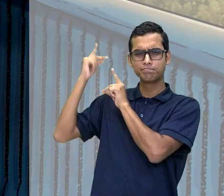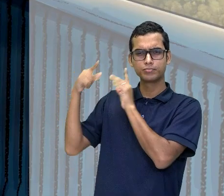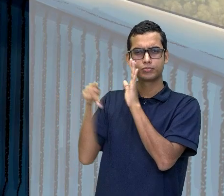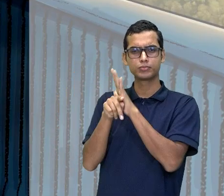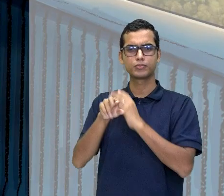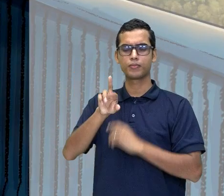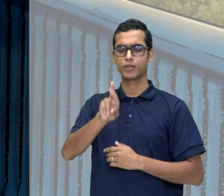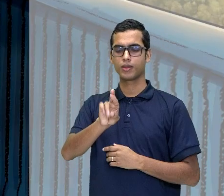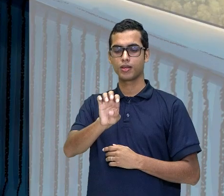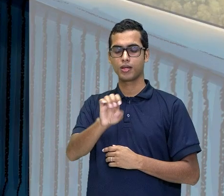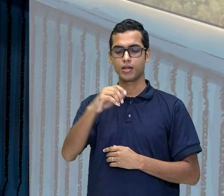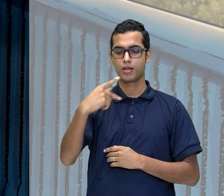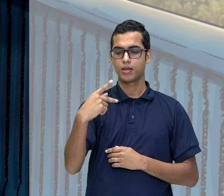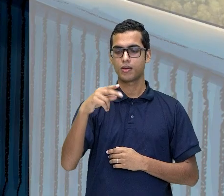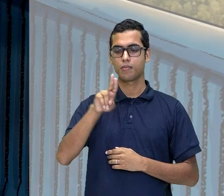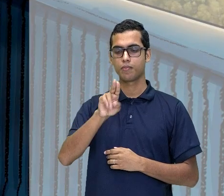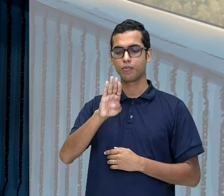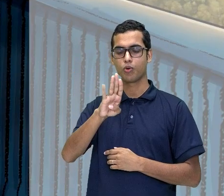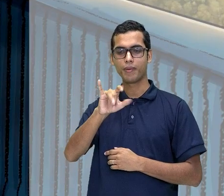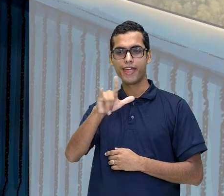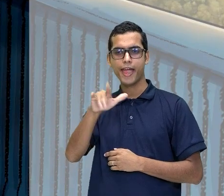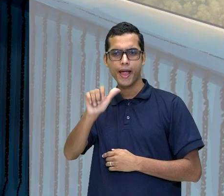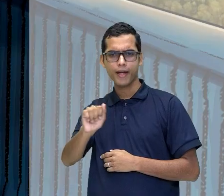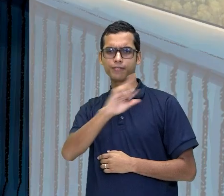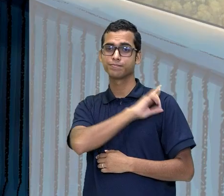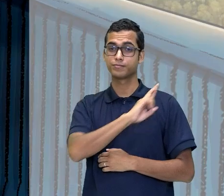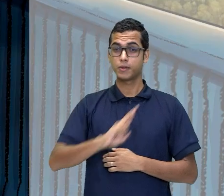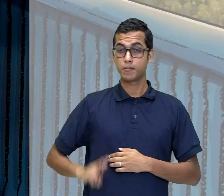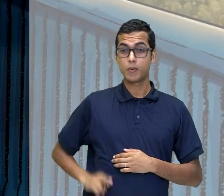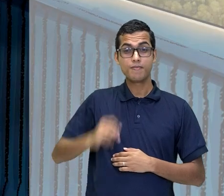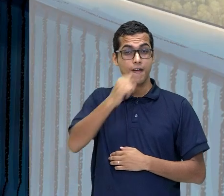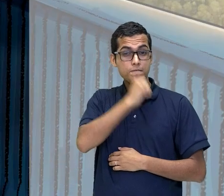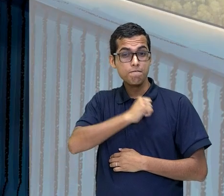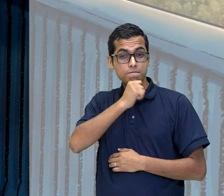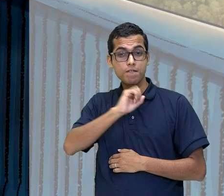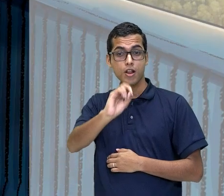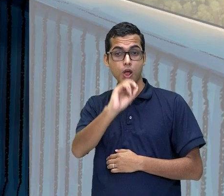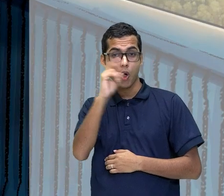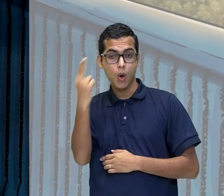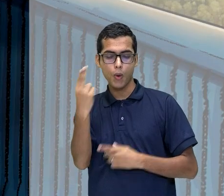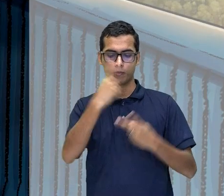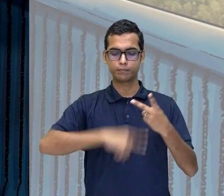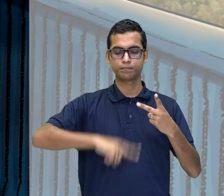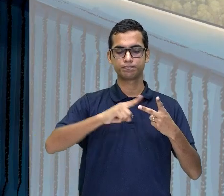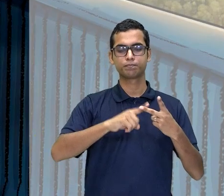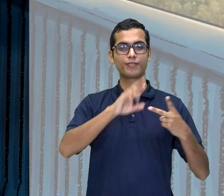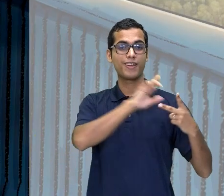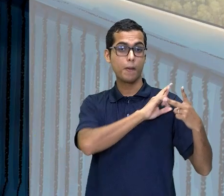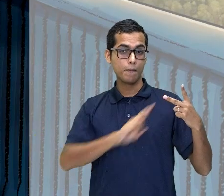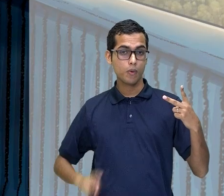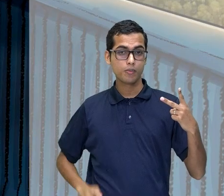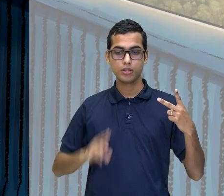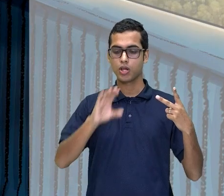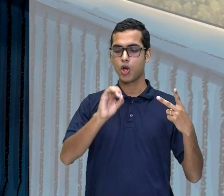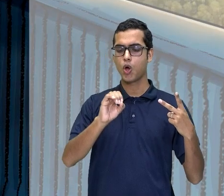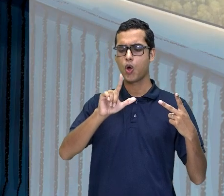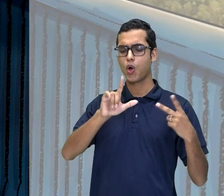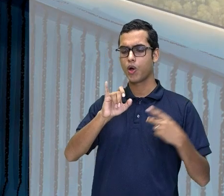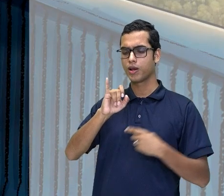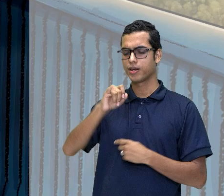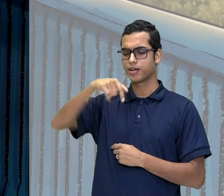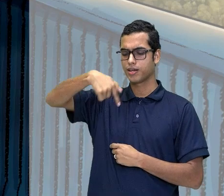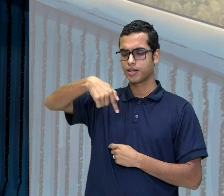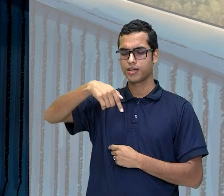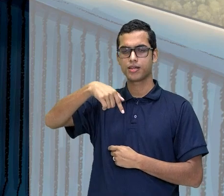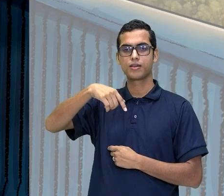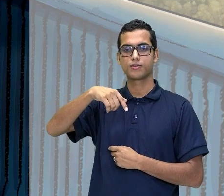República das Oligarquias. Por que esse nome, professor? O que de fato é uma oligarquia? Oligarquia, a grosso